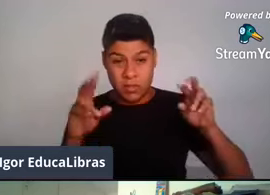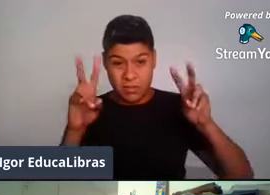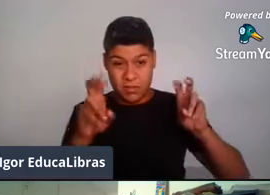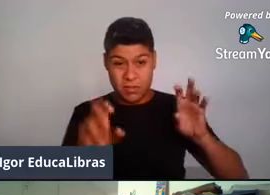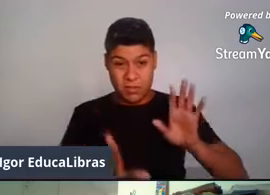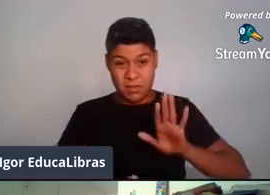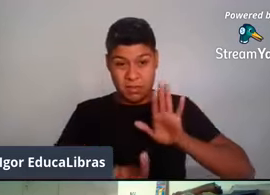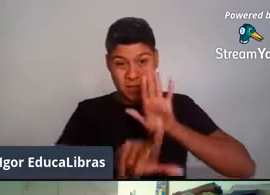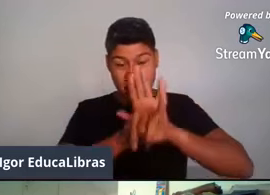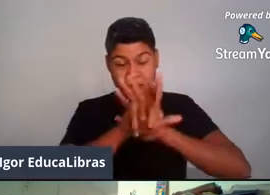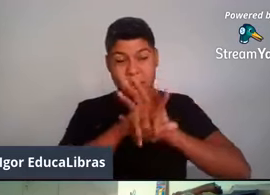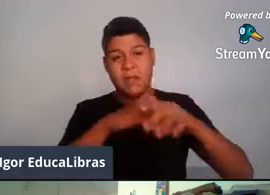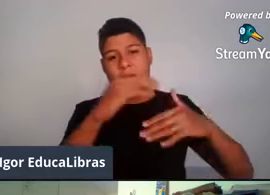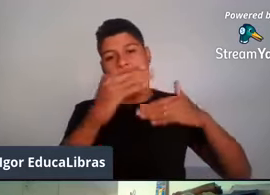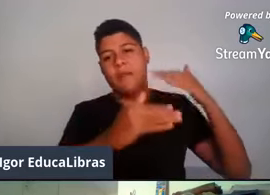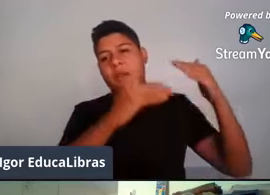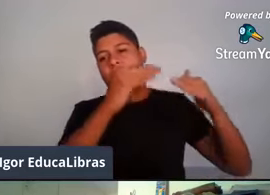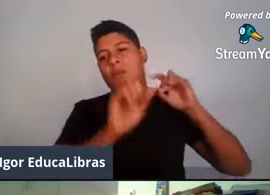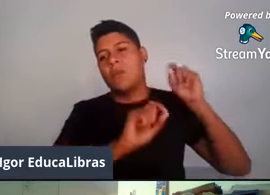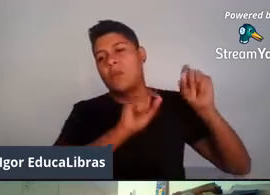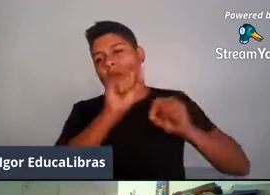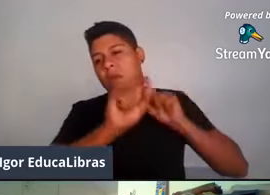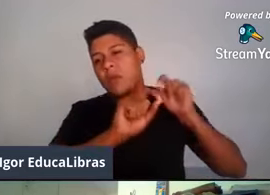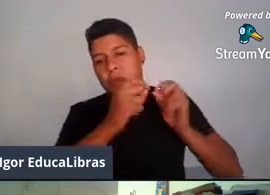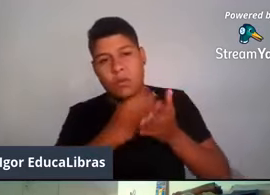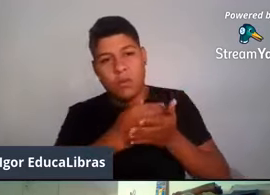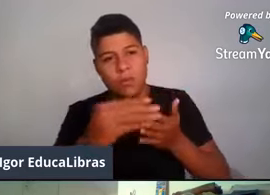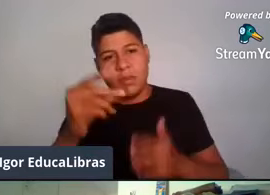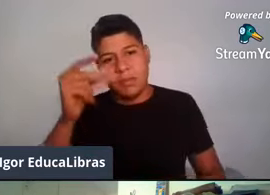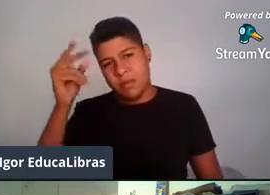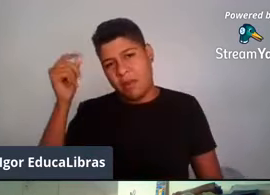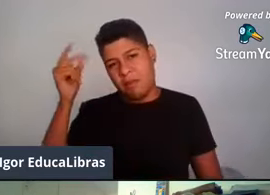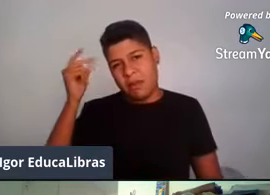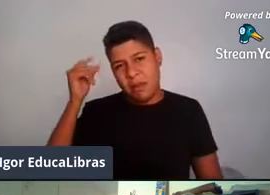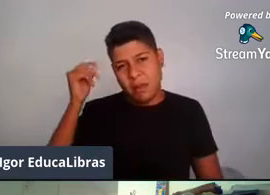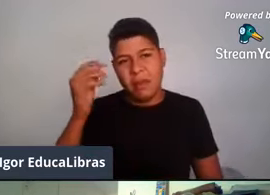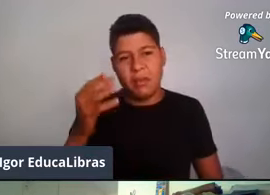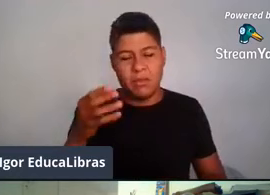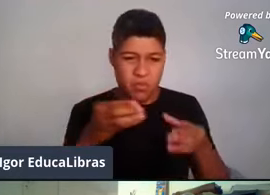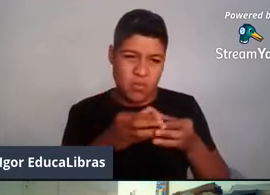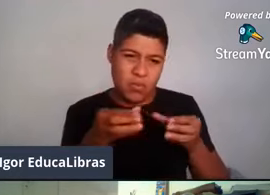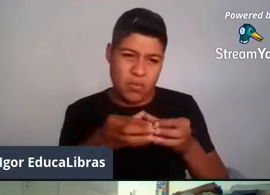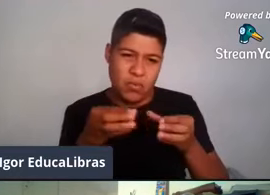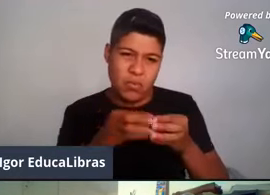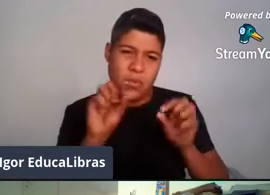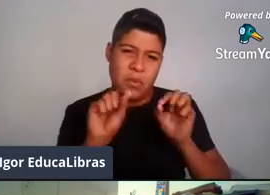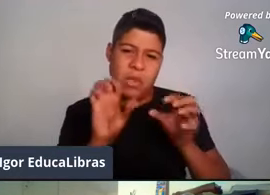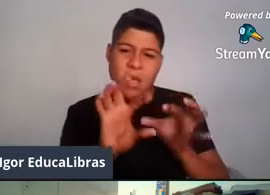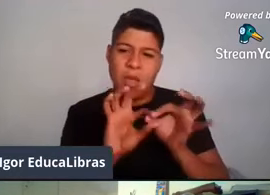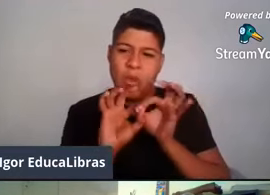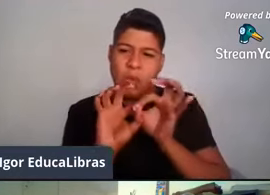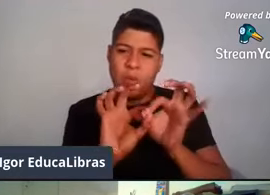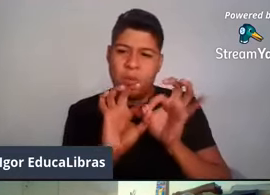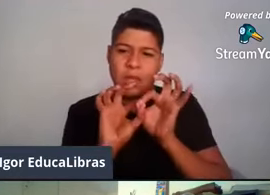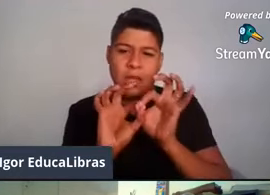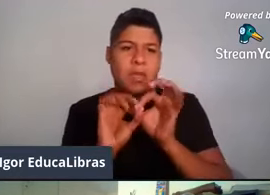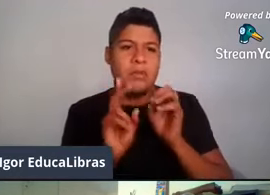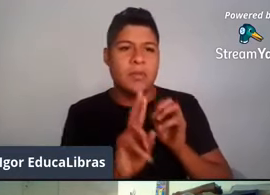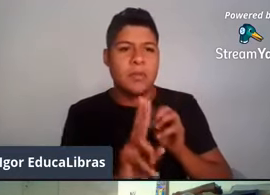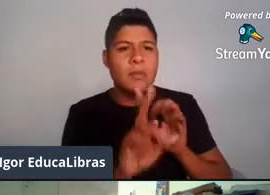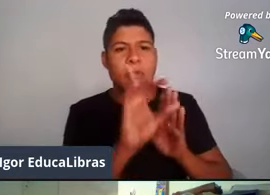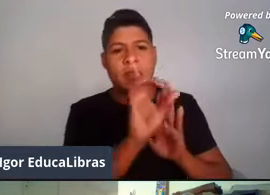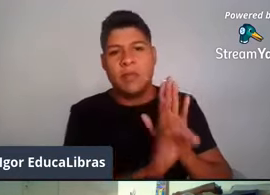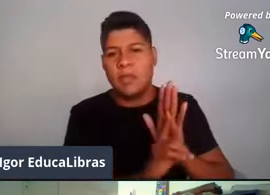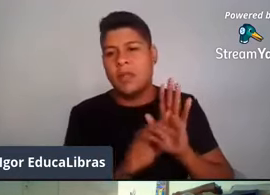em termos de avanços, isso começou lá atrás, quando essa galera era unida e estava ali todo mundo pelo direito